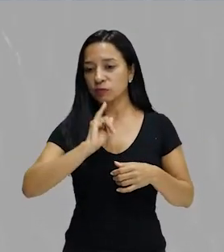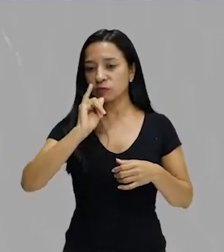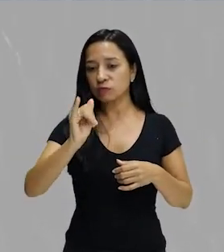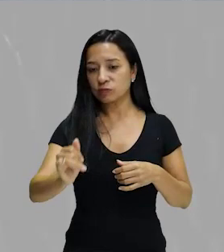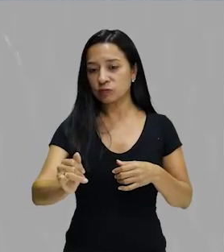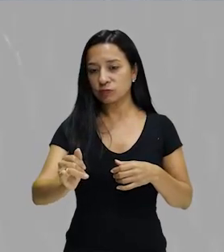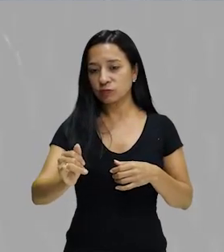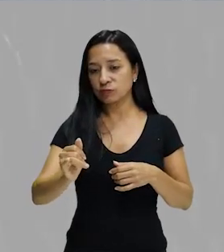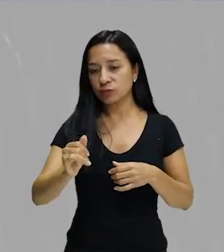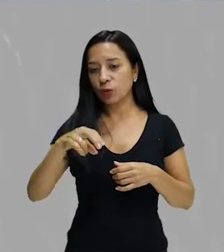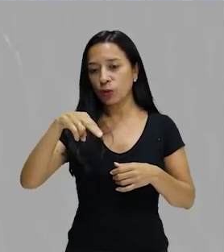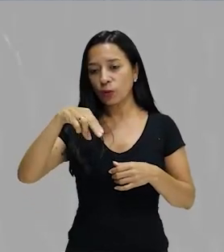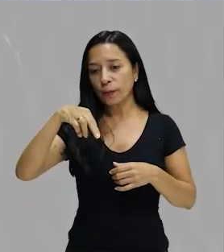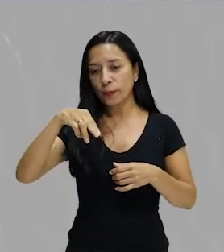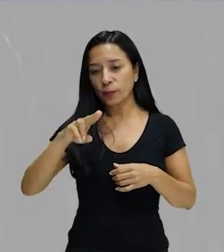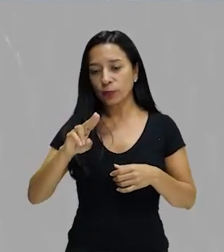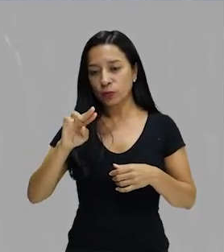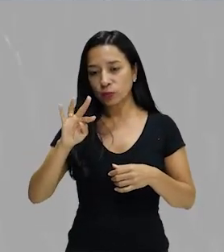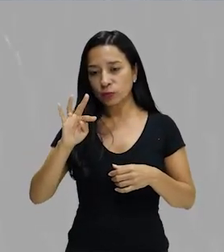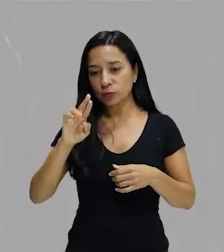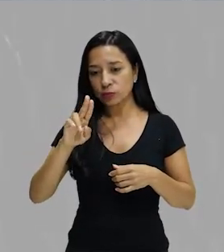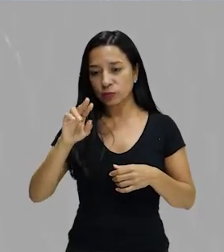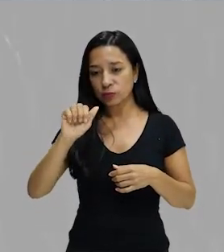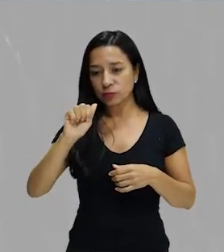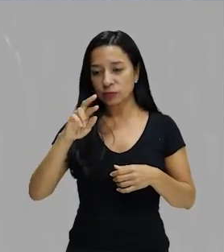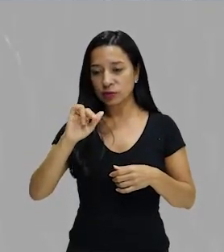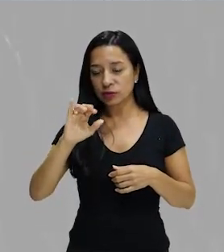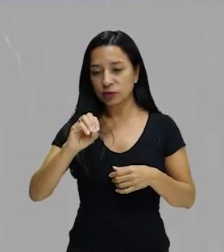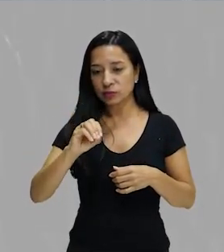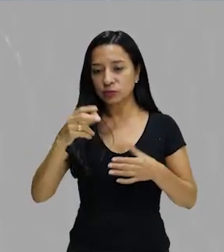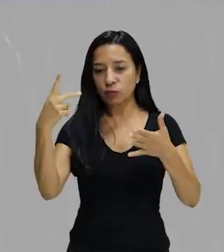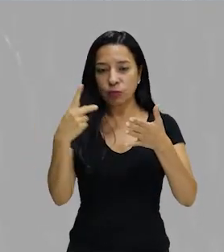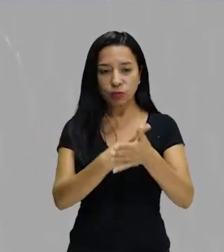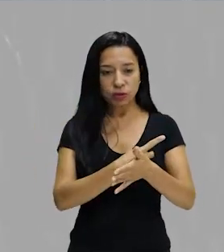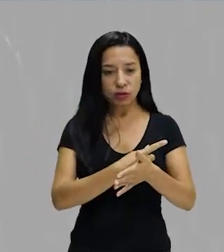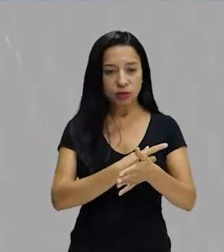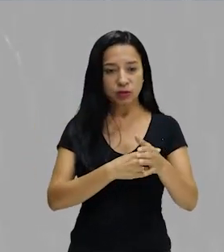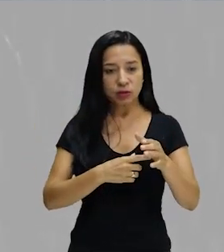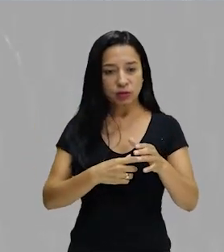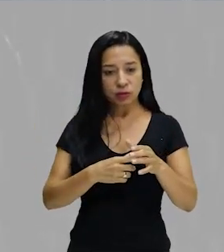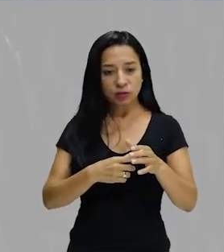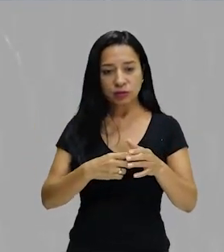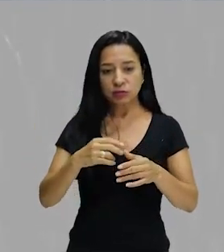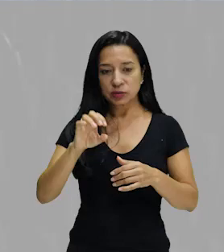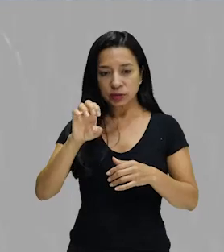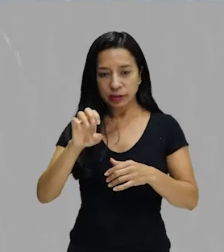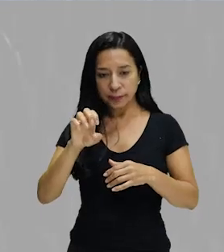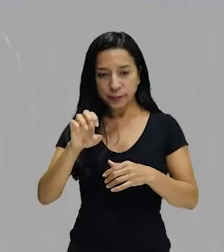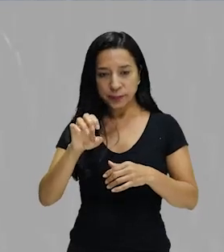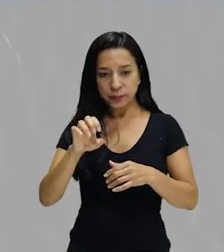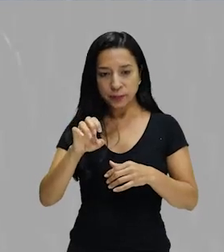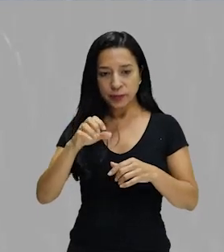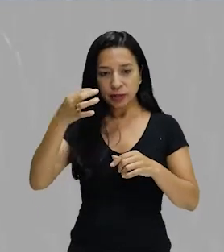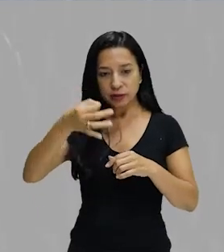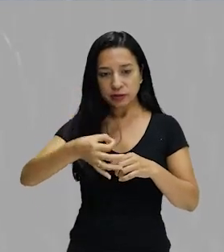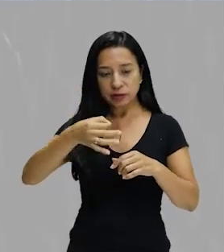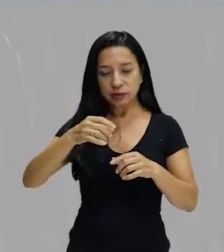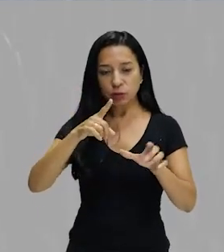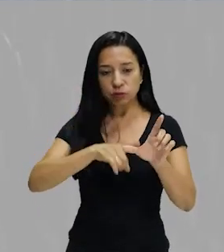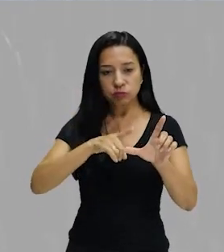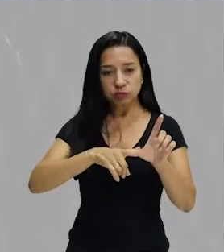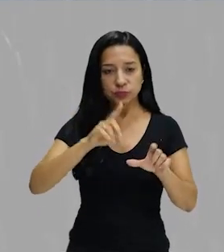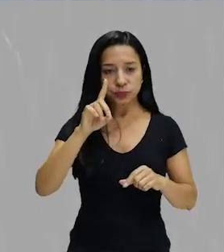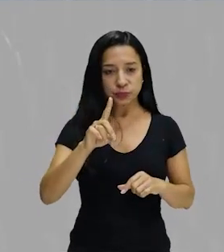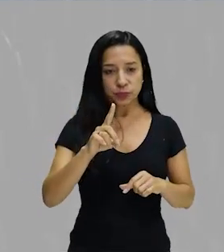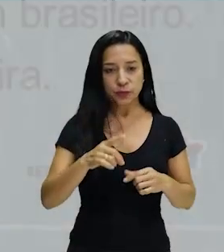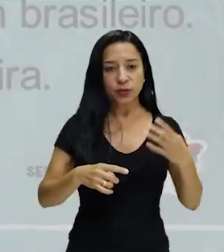os mutuários, então aos. Então o erro está aqui, tá bom? Então a certa é a letra D. Mais uma.